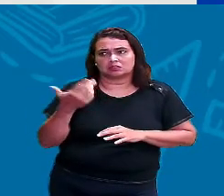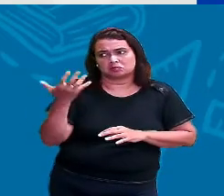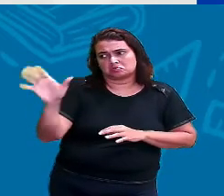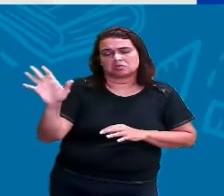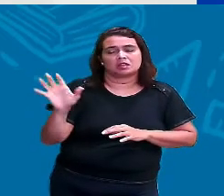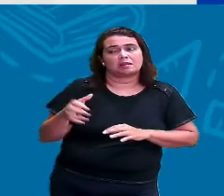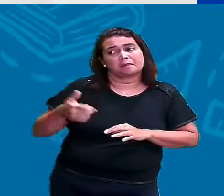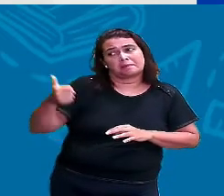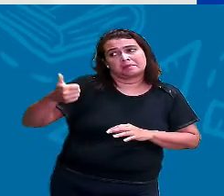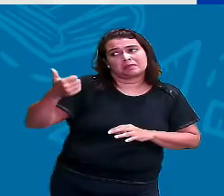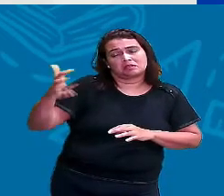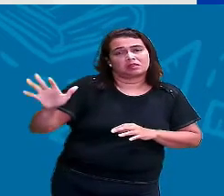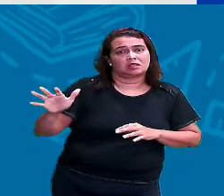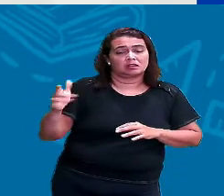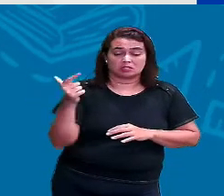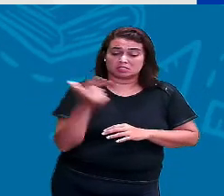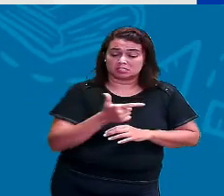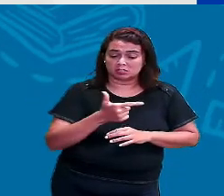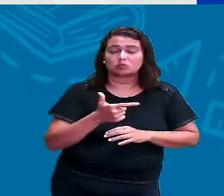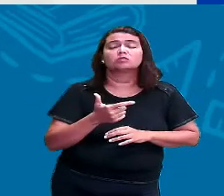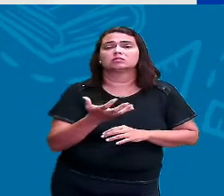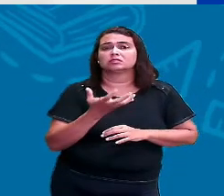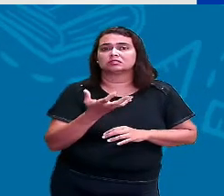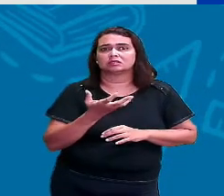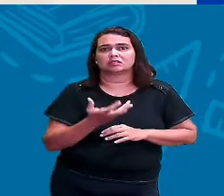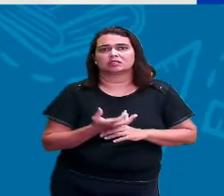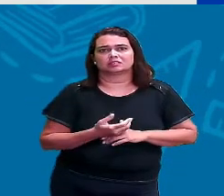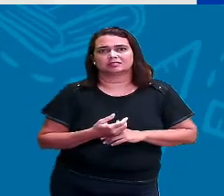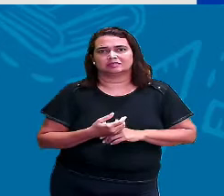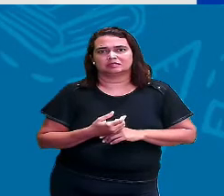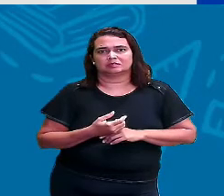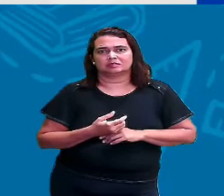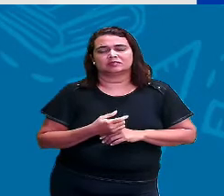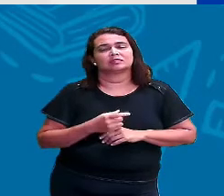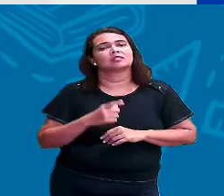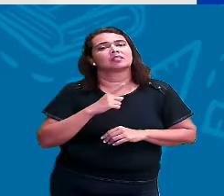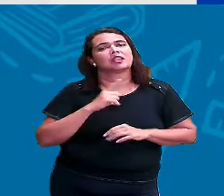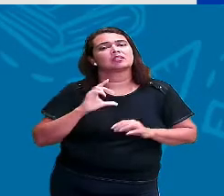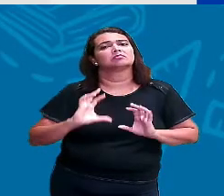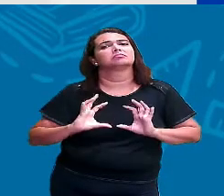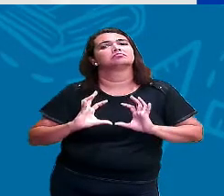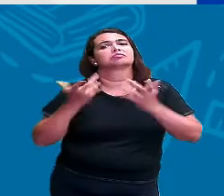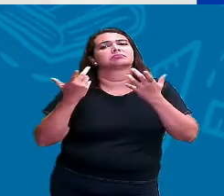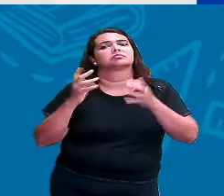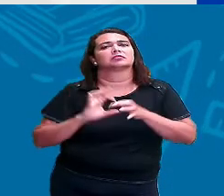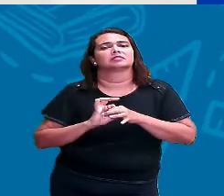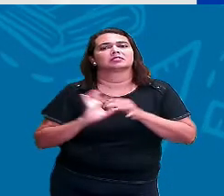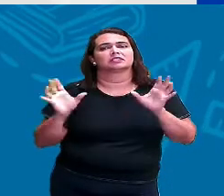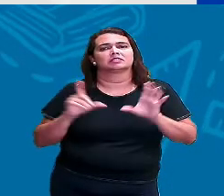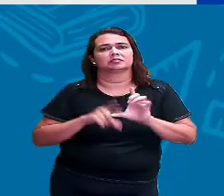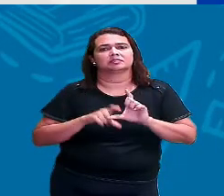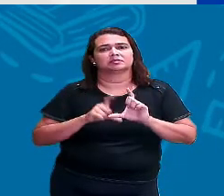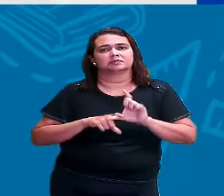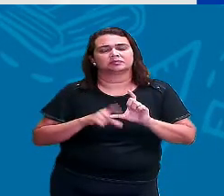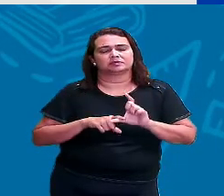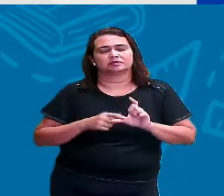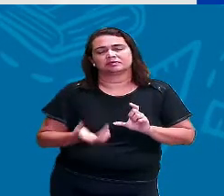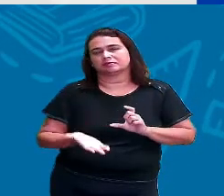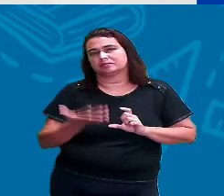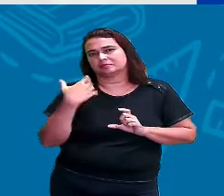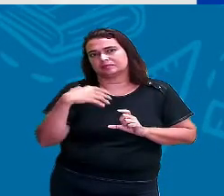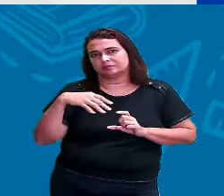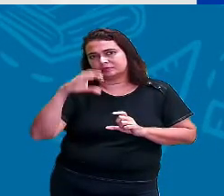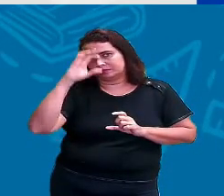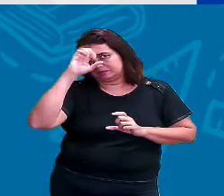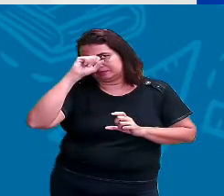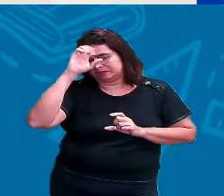dela, eu só quero saber da segunda. Então, são eventos independentes. Então, vamos para o